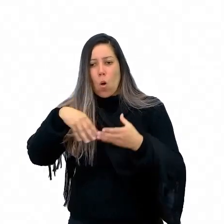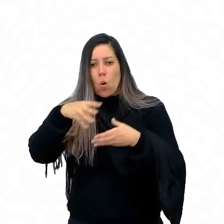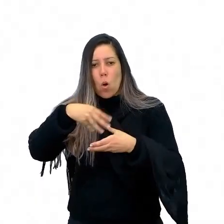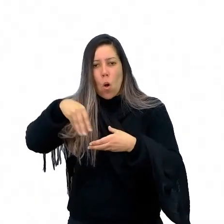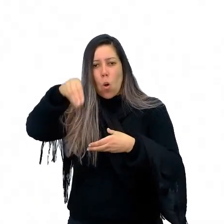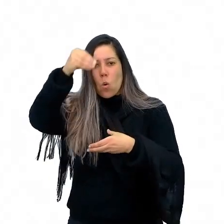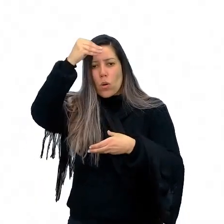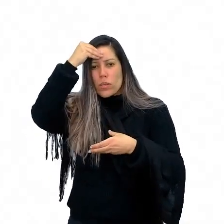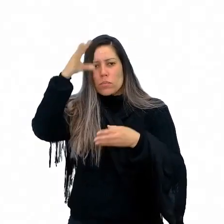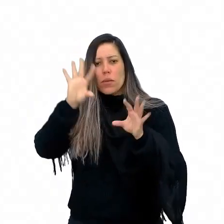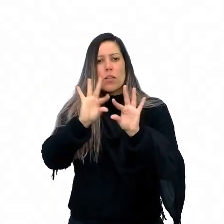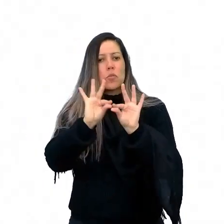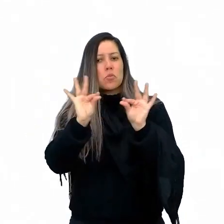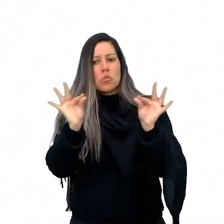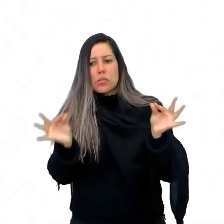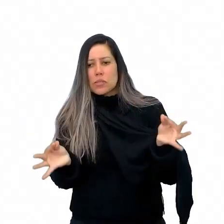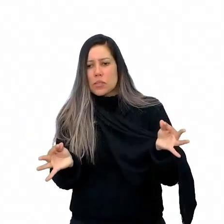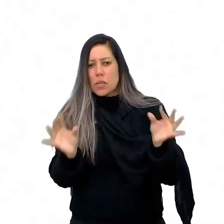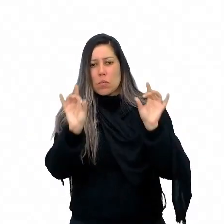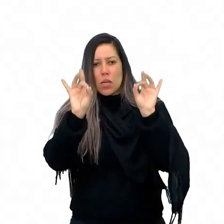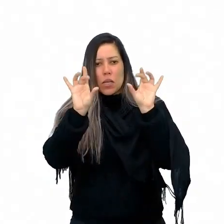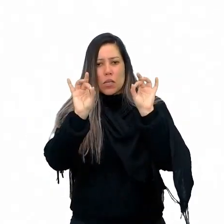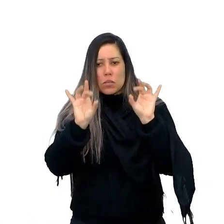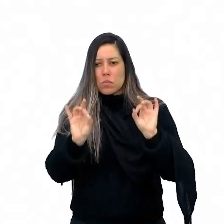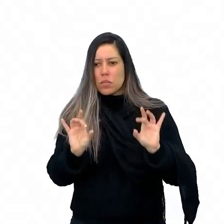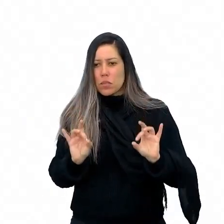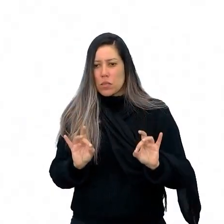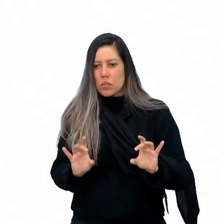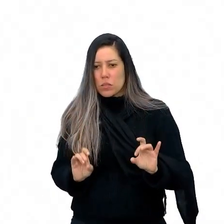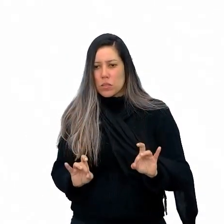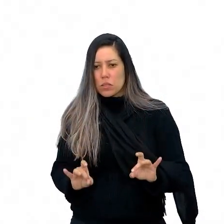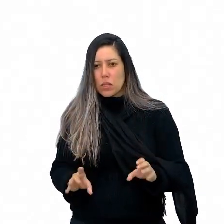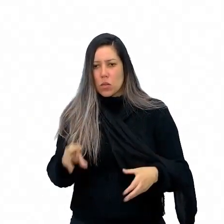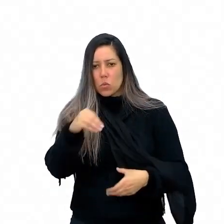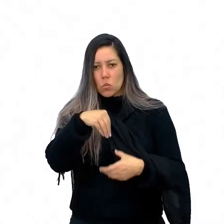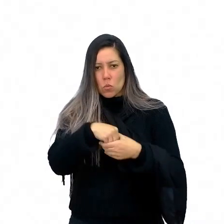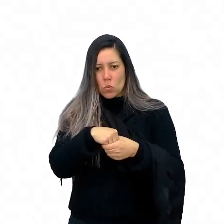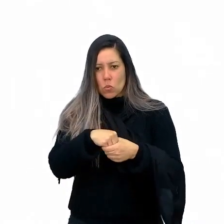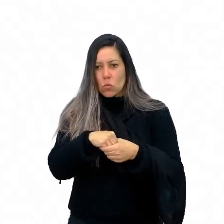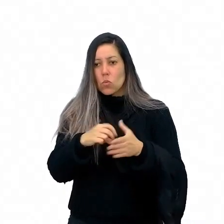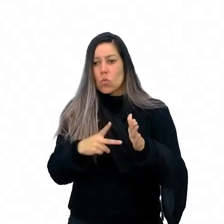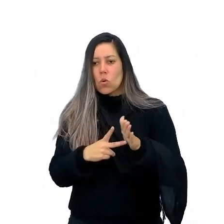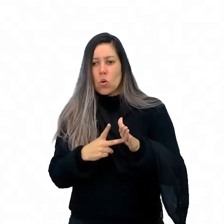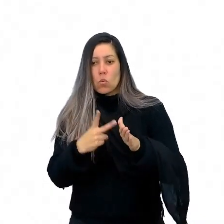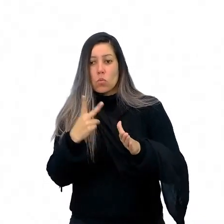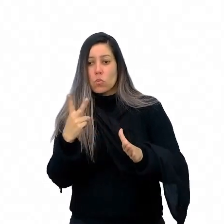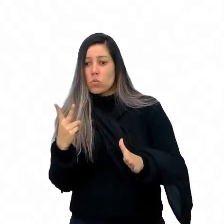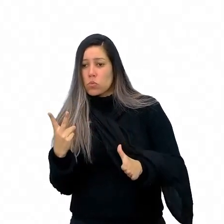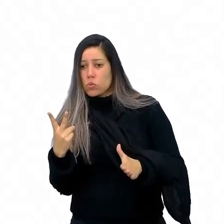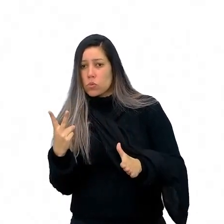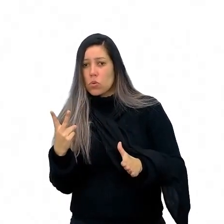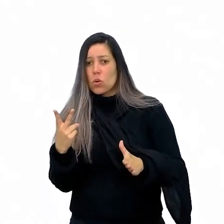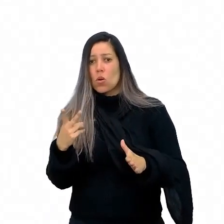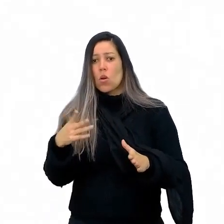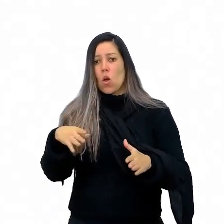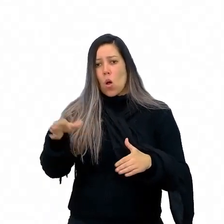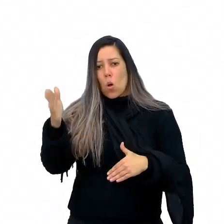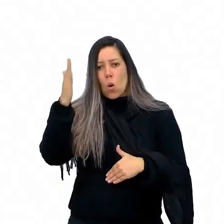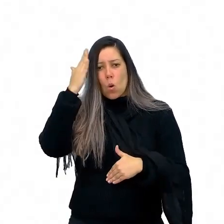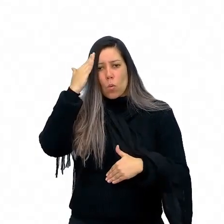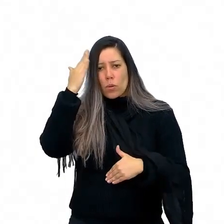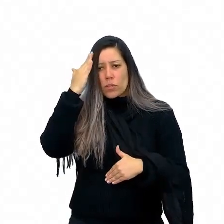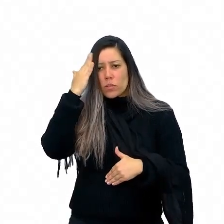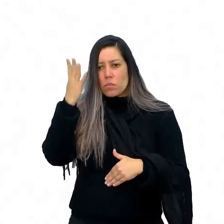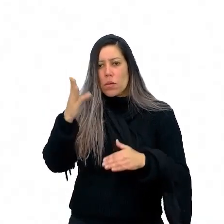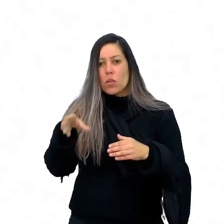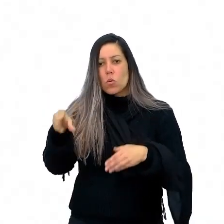do conteúdo. Nós já falamos também sobre o conhecimento do conteúdo e dos estudantes.